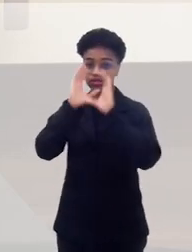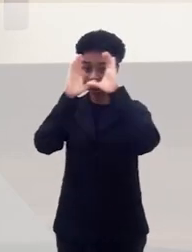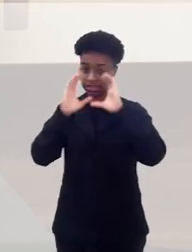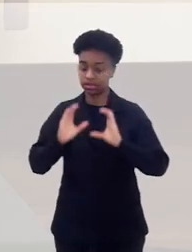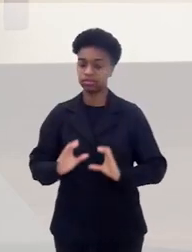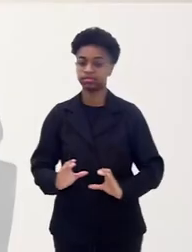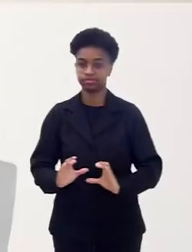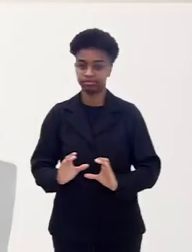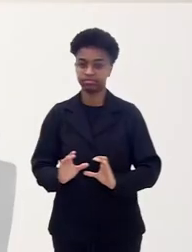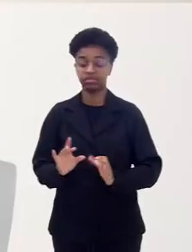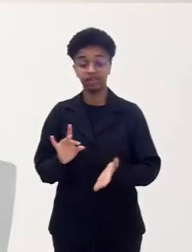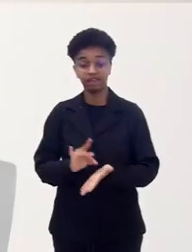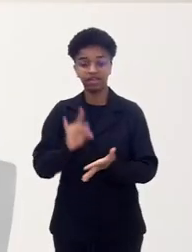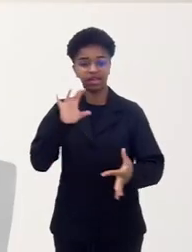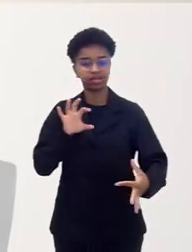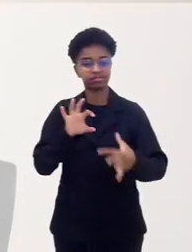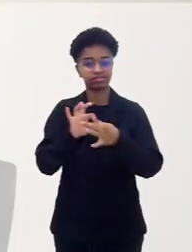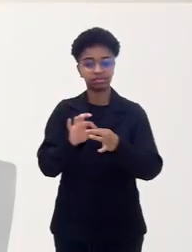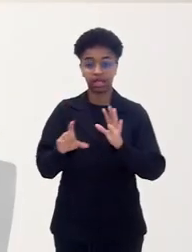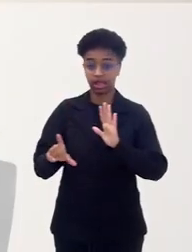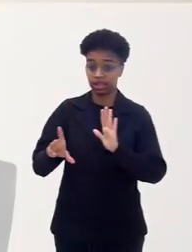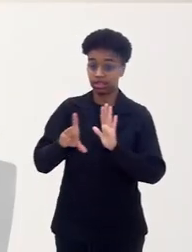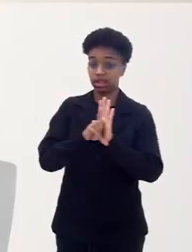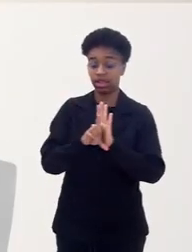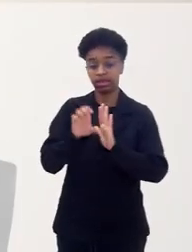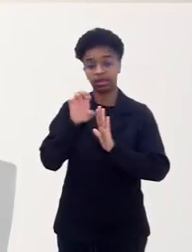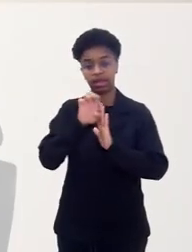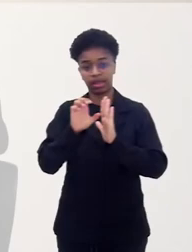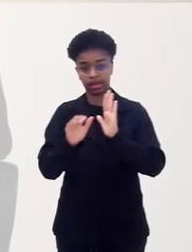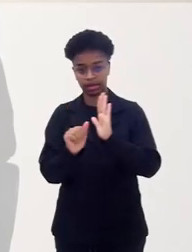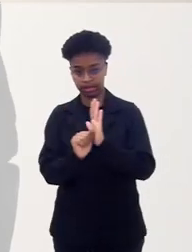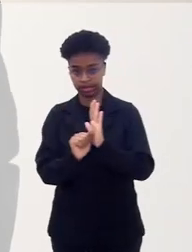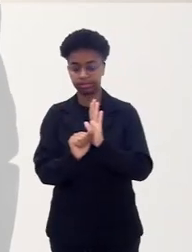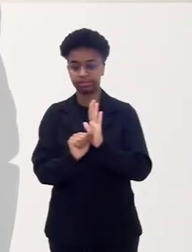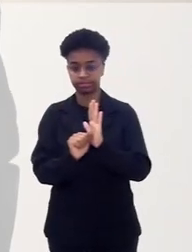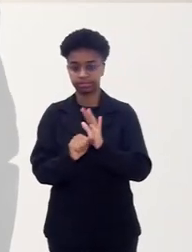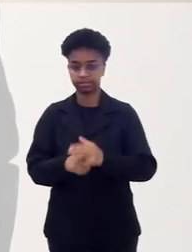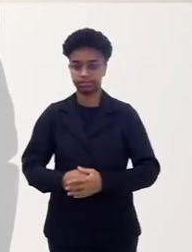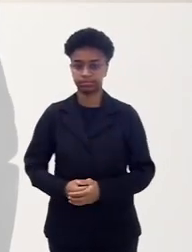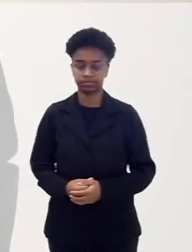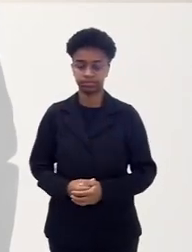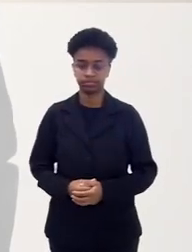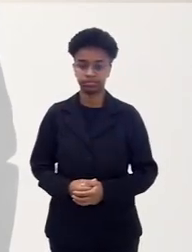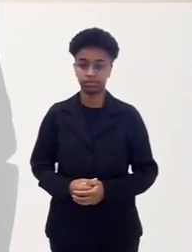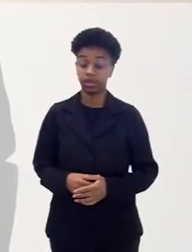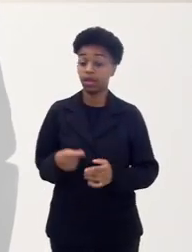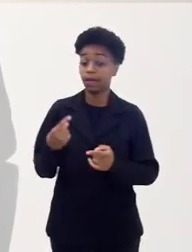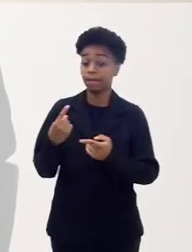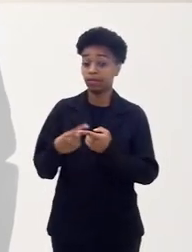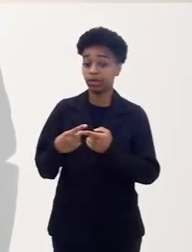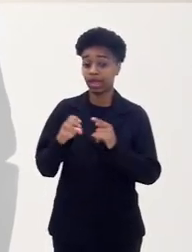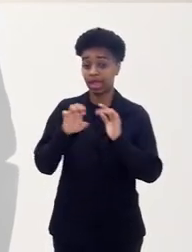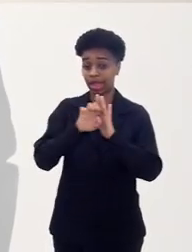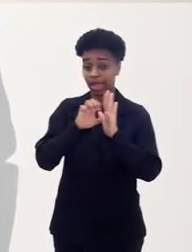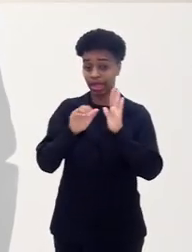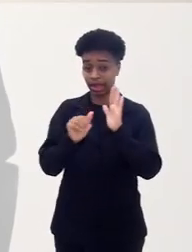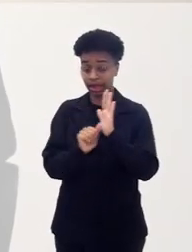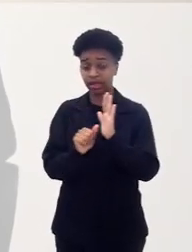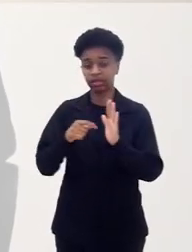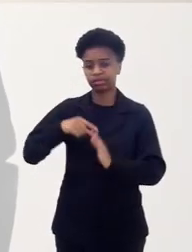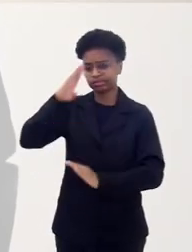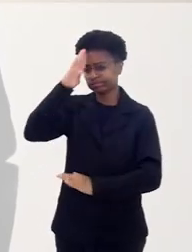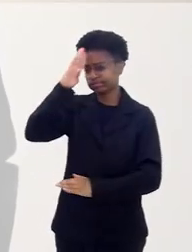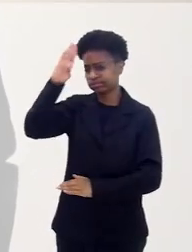cidadania consoante a lei o Estatuto da Criança e do Adolescente é que dê prioridade